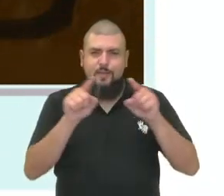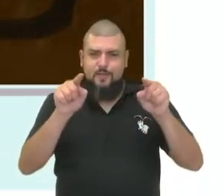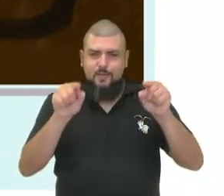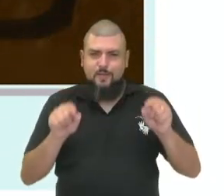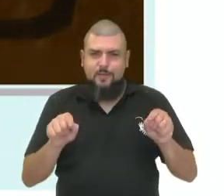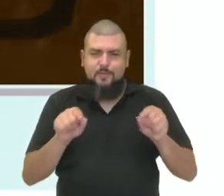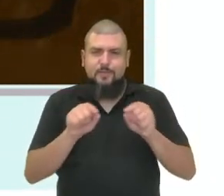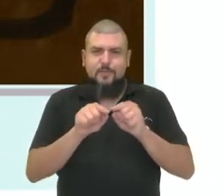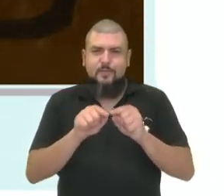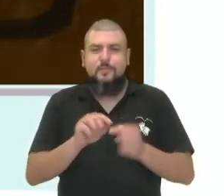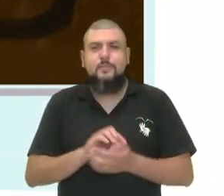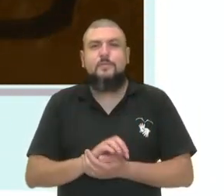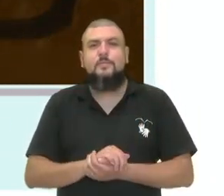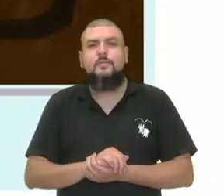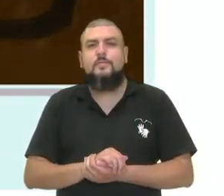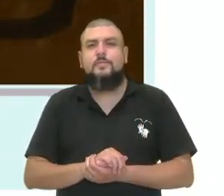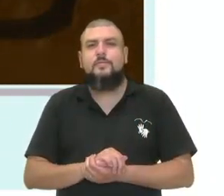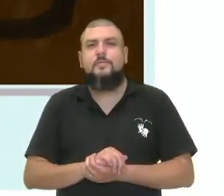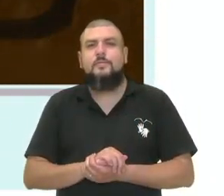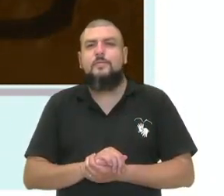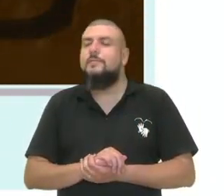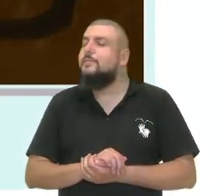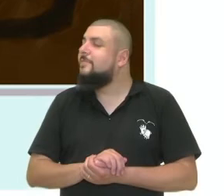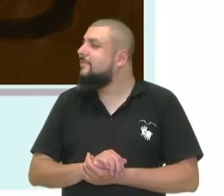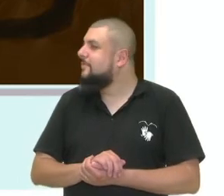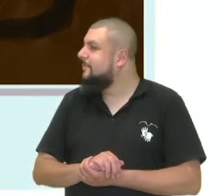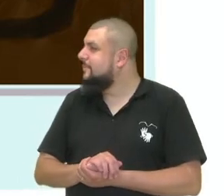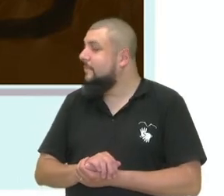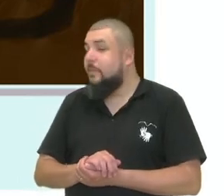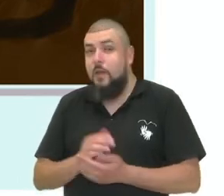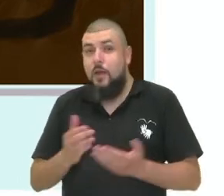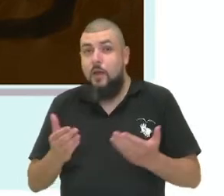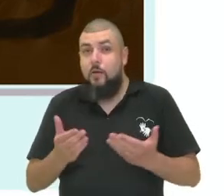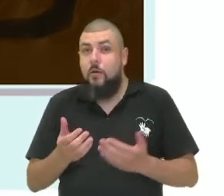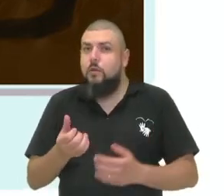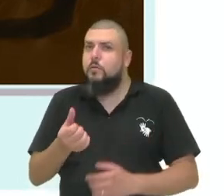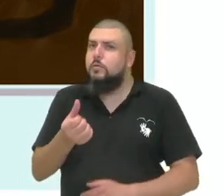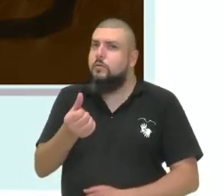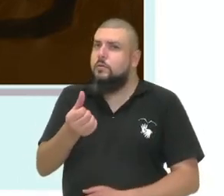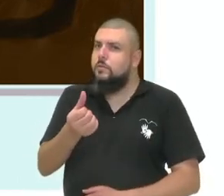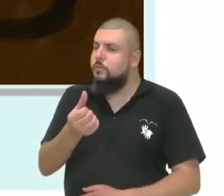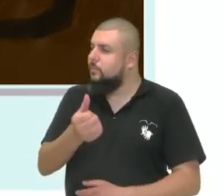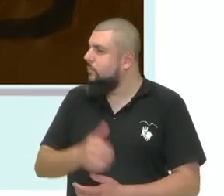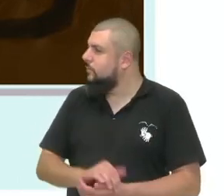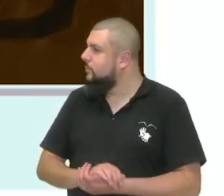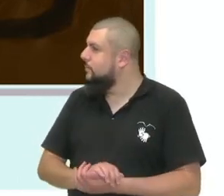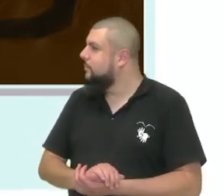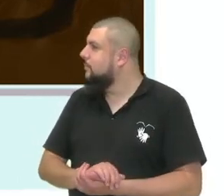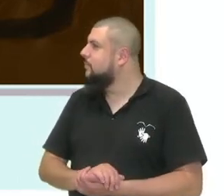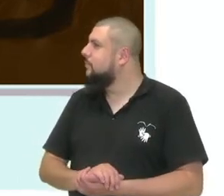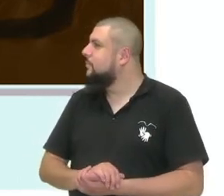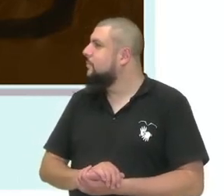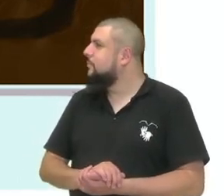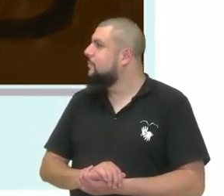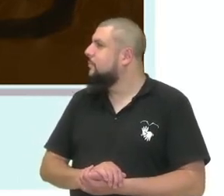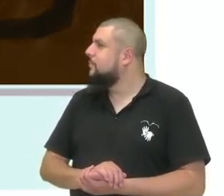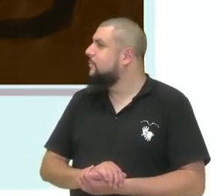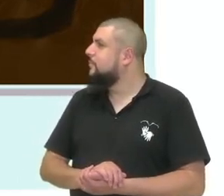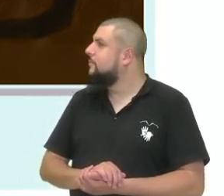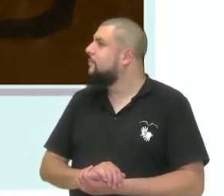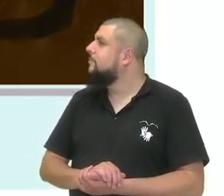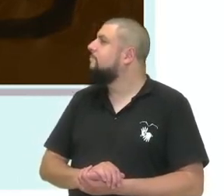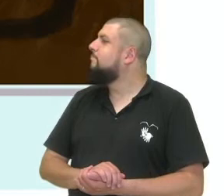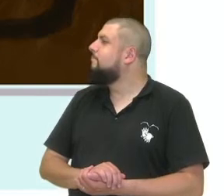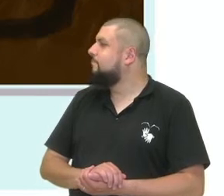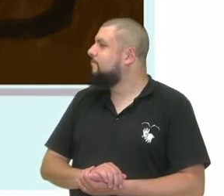E aí vamos minhas Olha só agora eu quero com seis ângulos né qual será né provavelmente vai ser esse